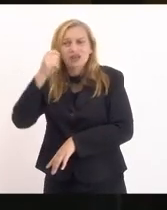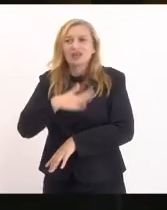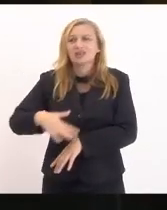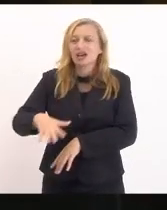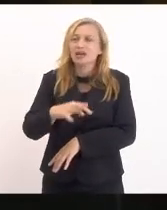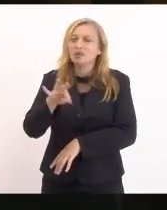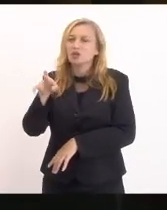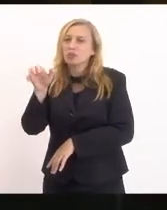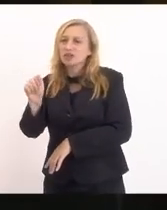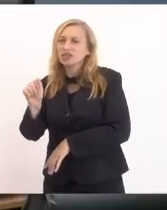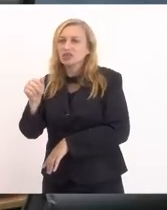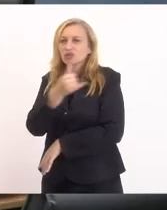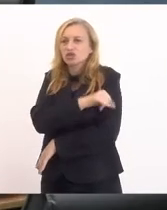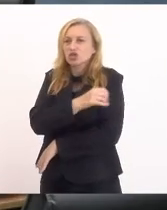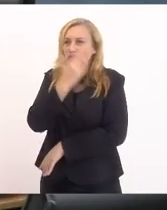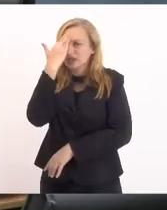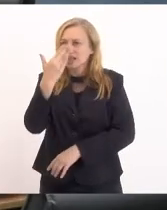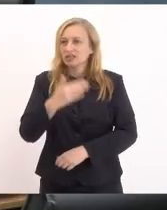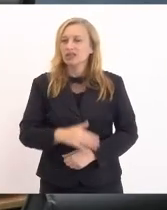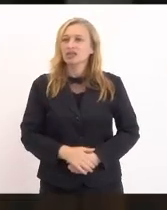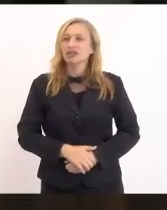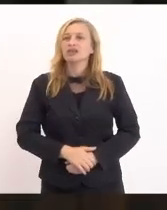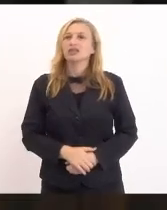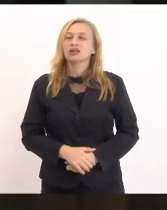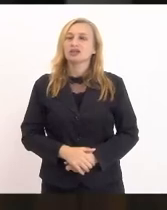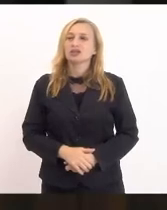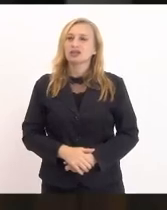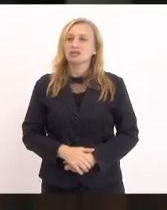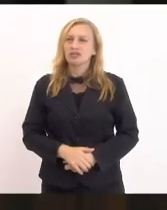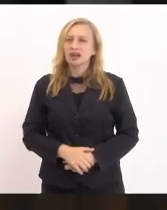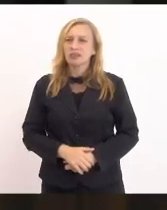metropolitana do Rio de Janeiro. Obrigado. Obrigado, deputado